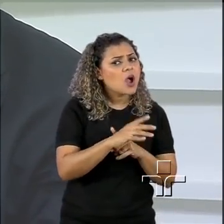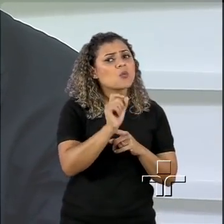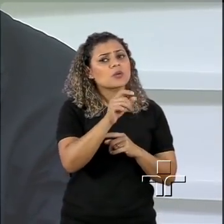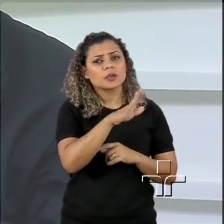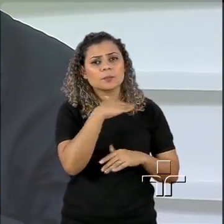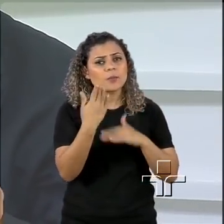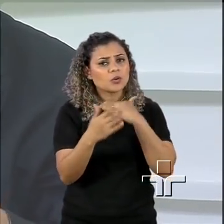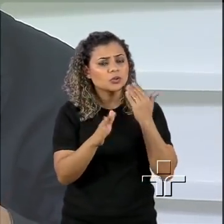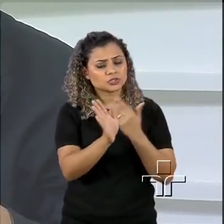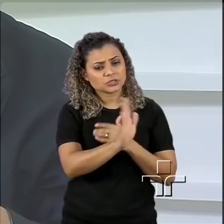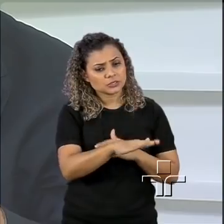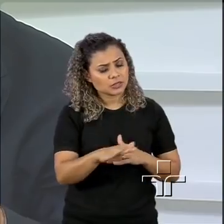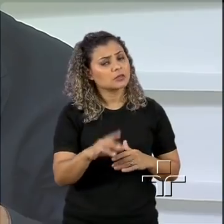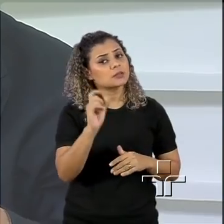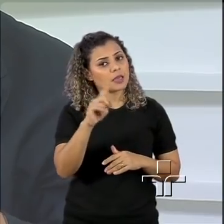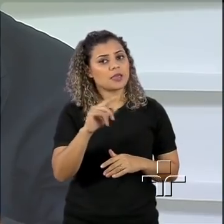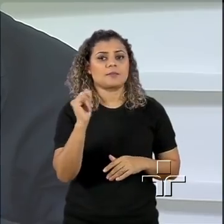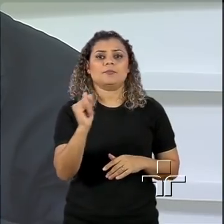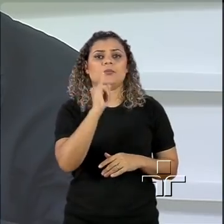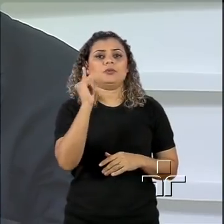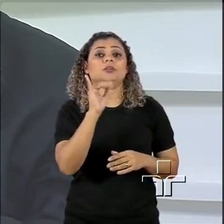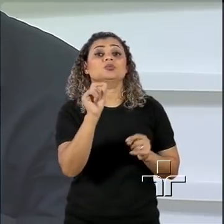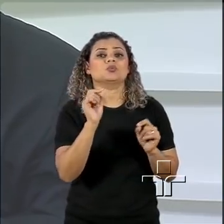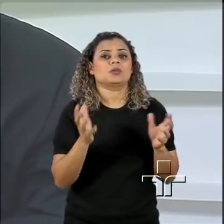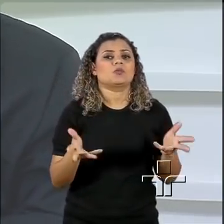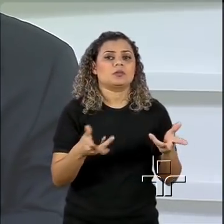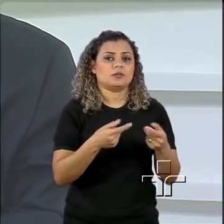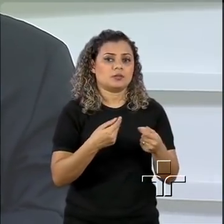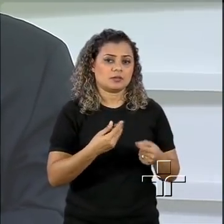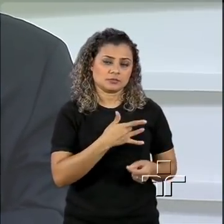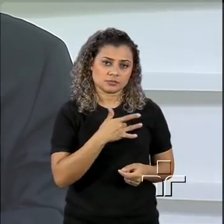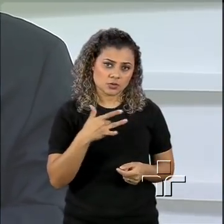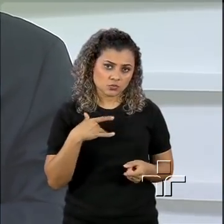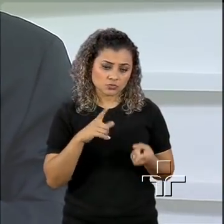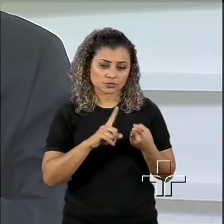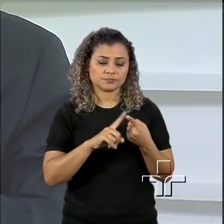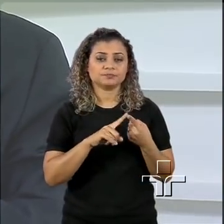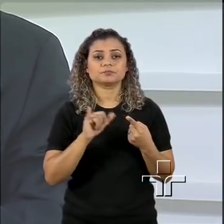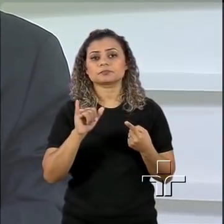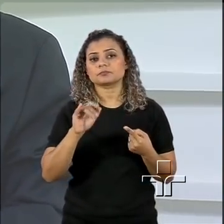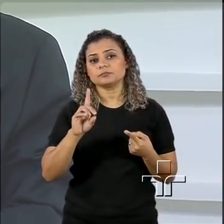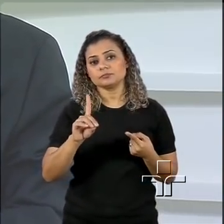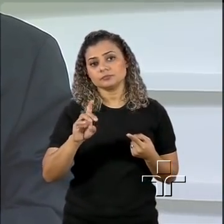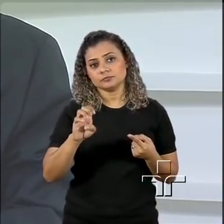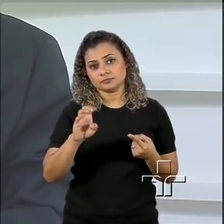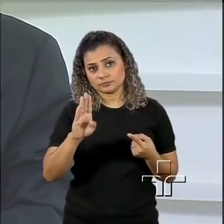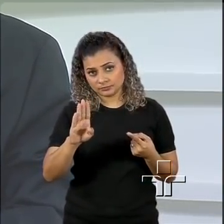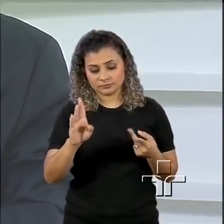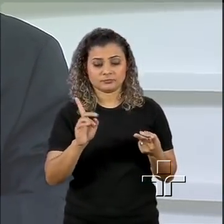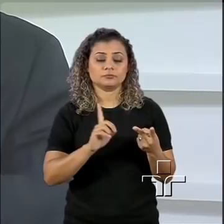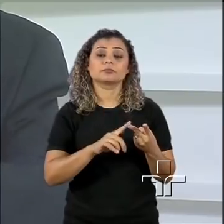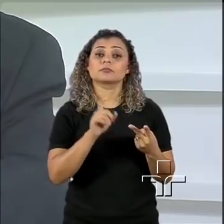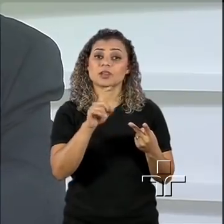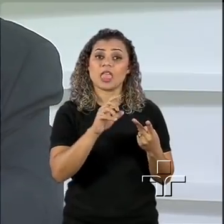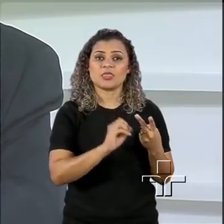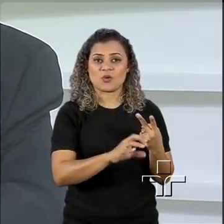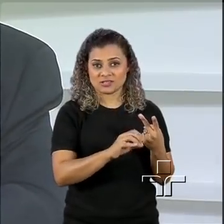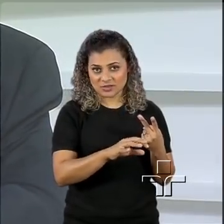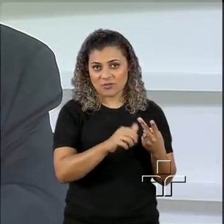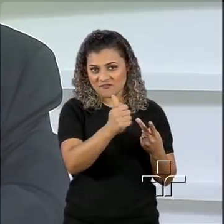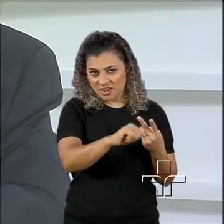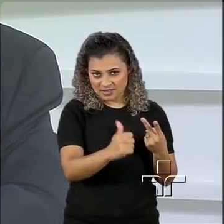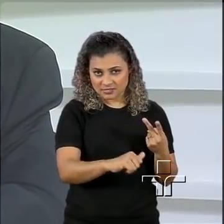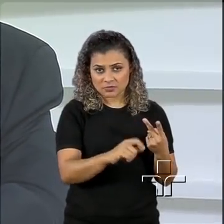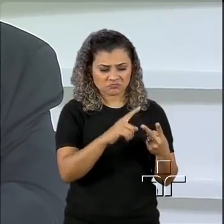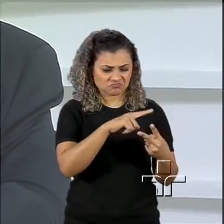indicador importantíssimo para aferir a qualidade da saúde, e o IDEB, que é o consagrado indicador da educação, não colocam